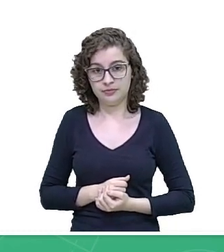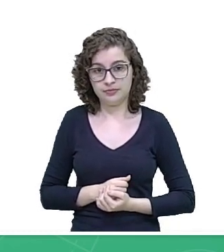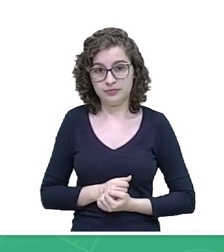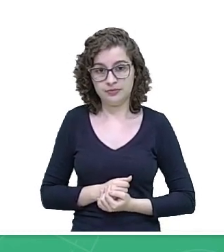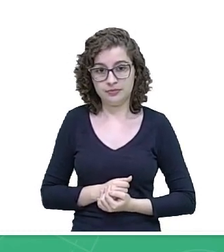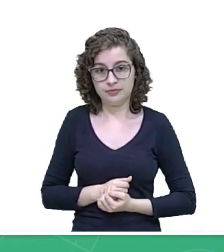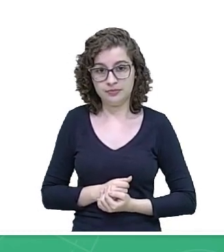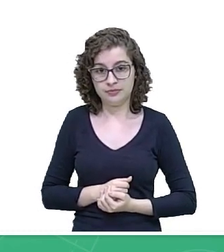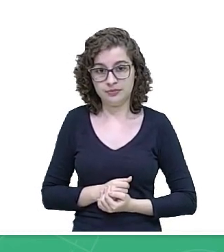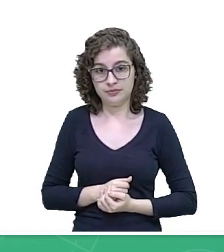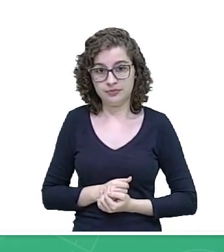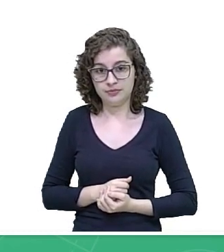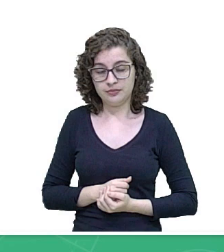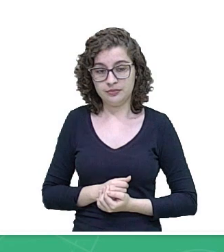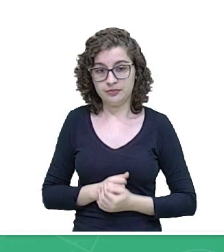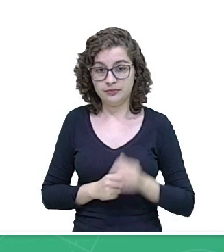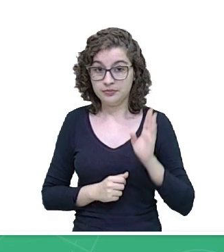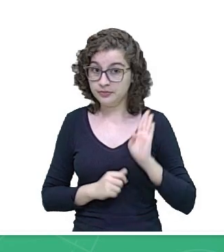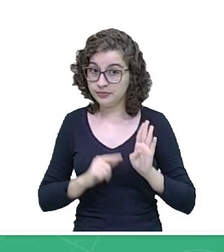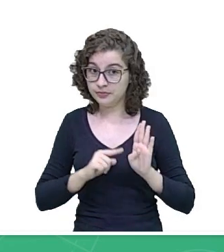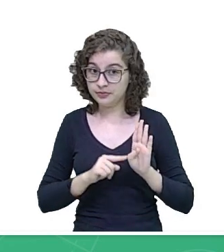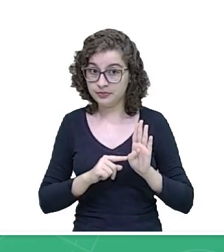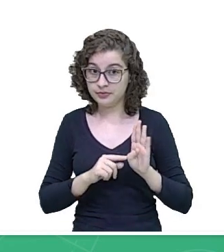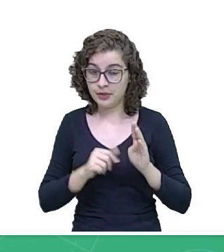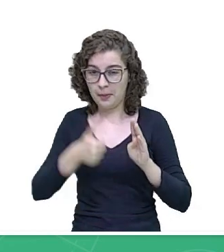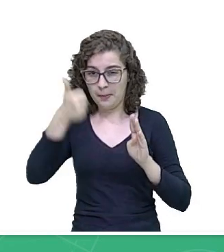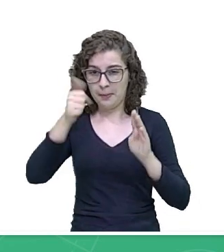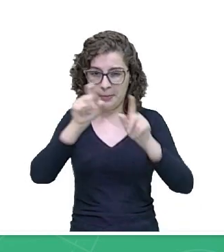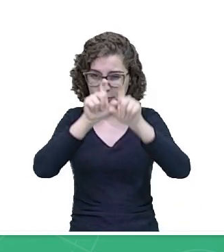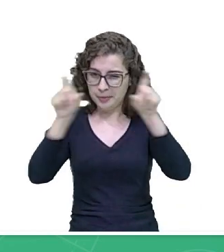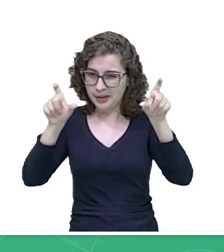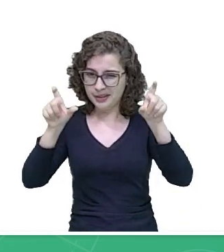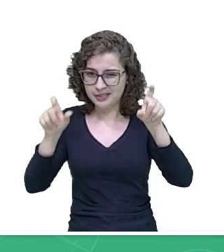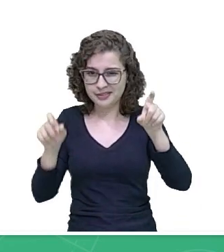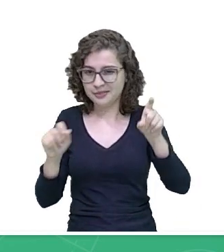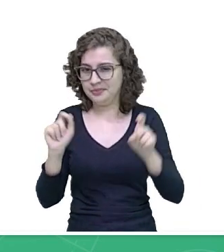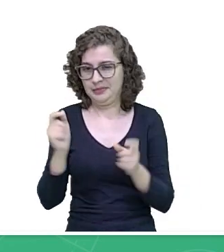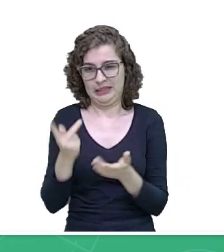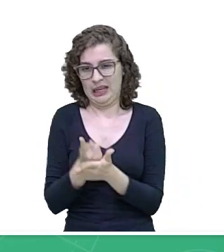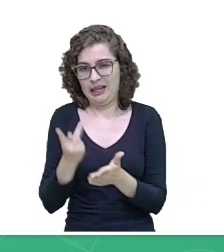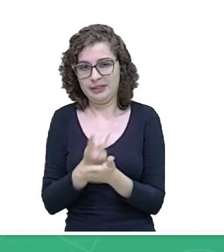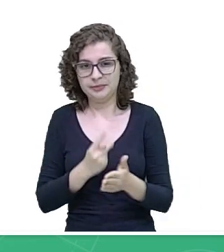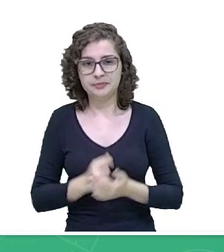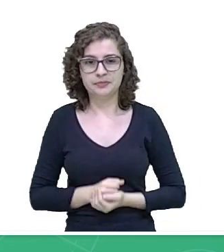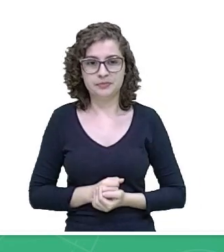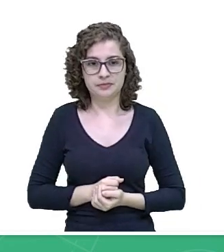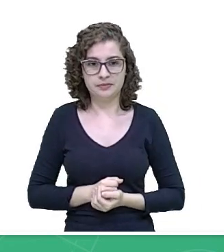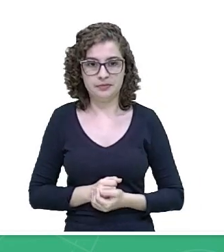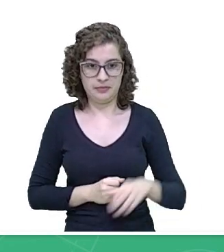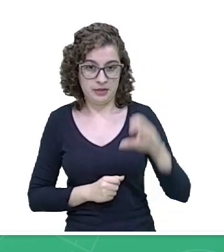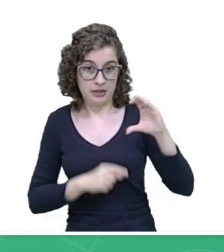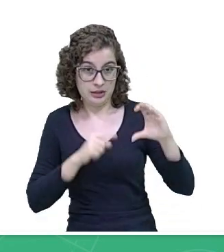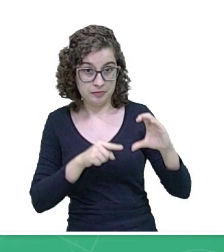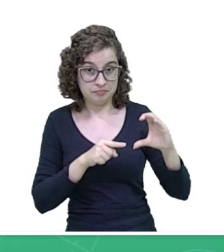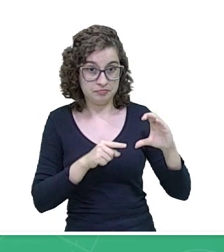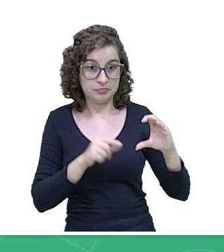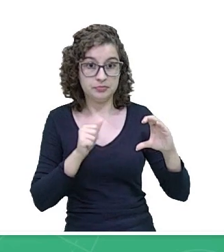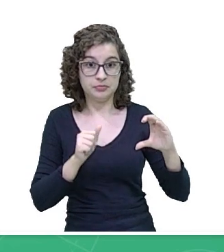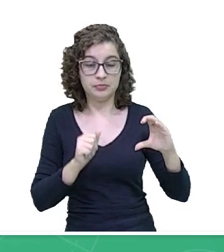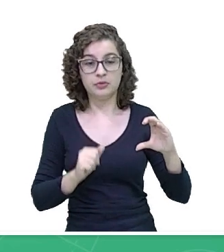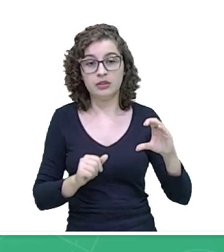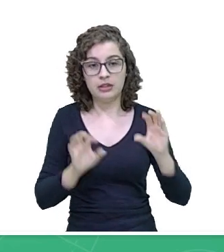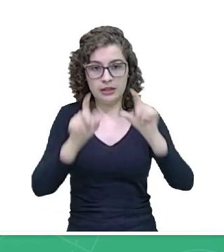letra A é falsa. Letra B também, né? Por eliminação, é falsa. Letra C. A letra C, ele diz que é